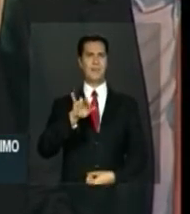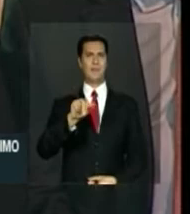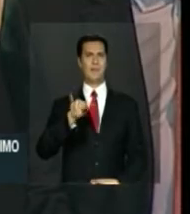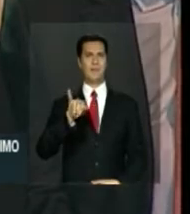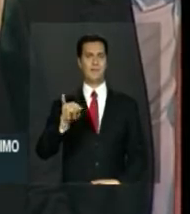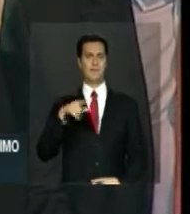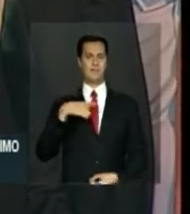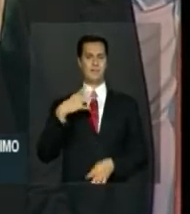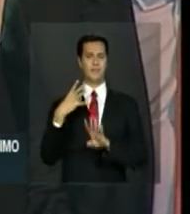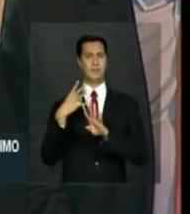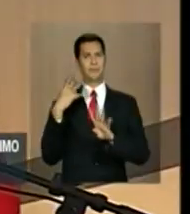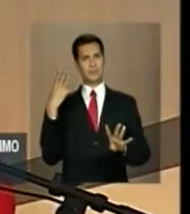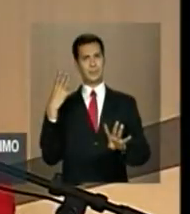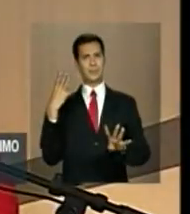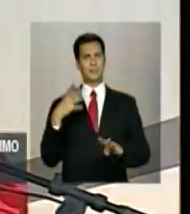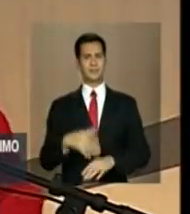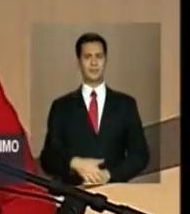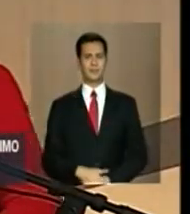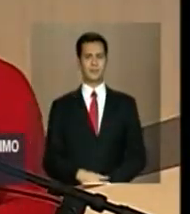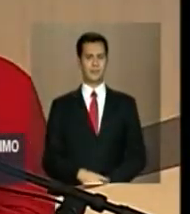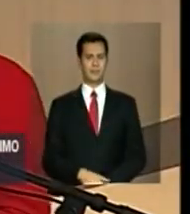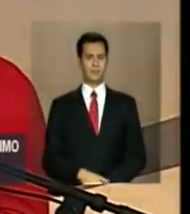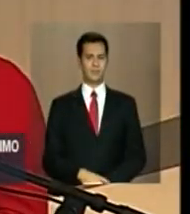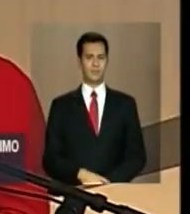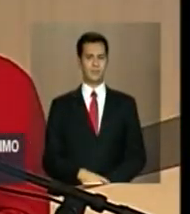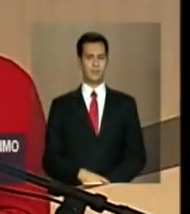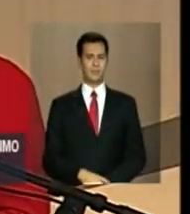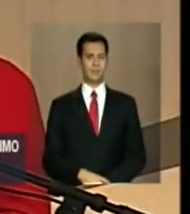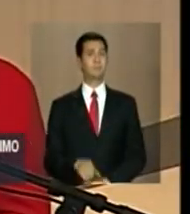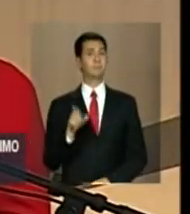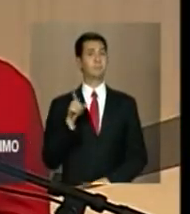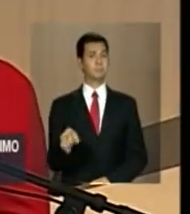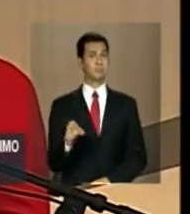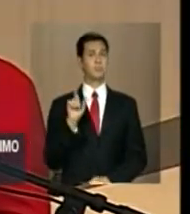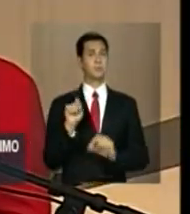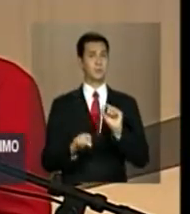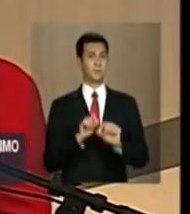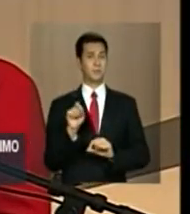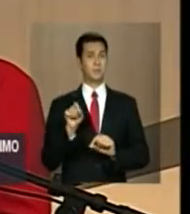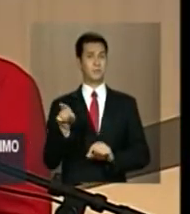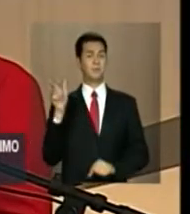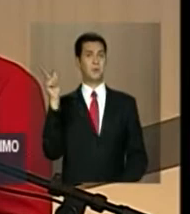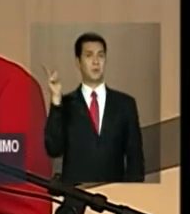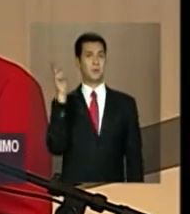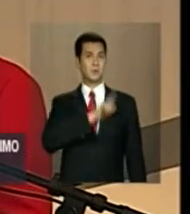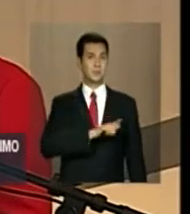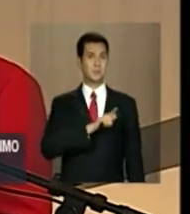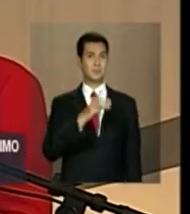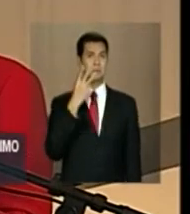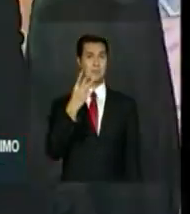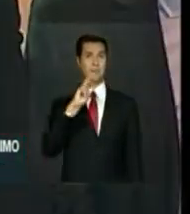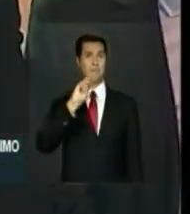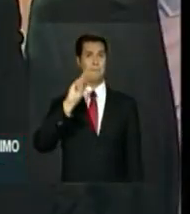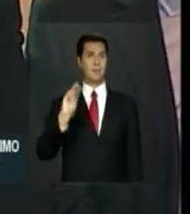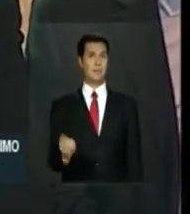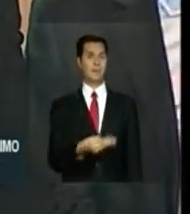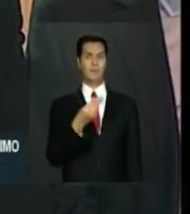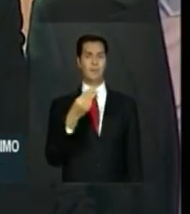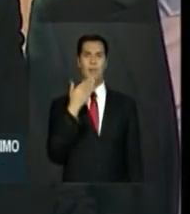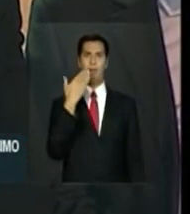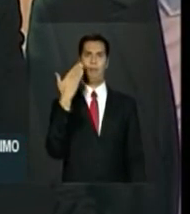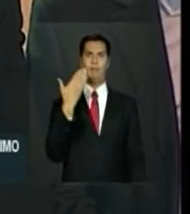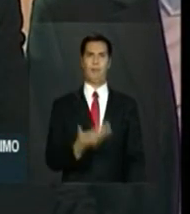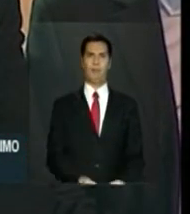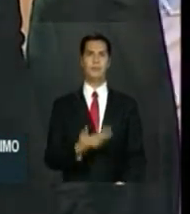burra, e o fato de você ter conseguido 3 milhões estarreceu, porque vejam vocês,